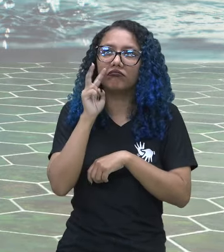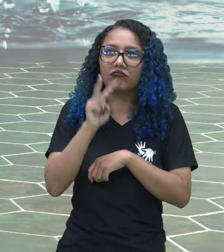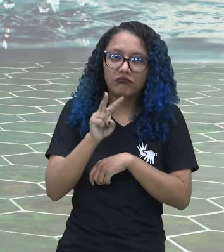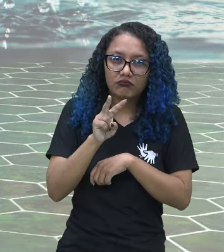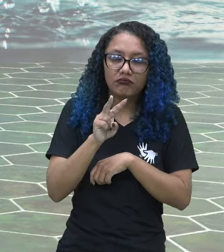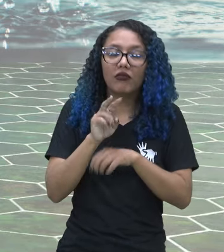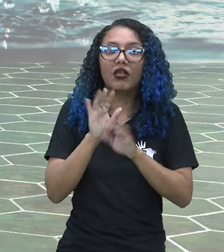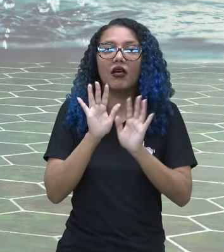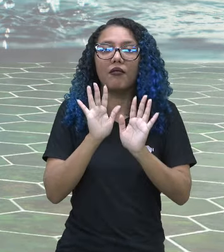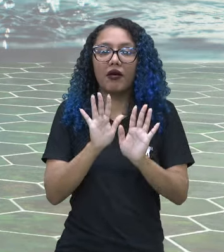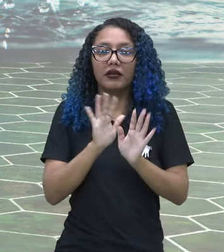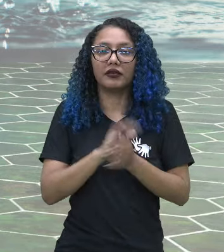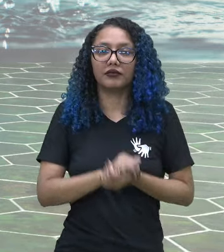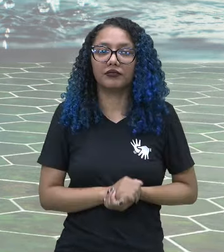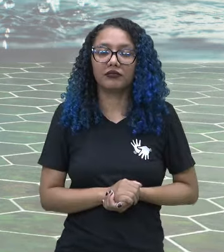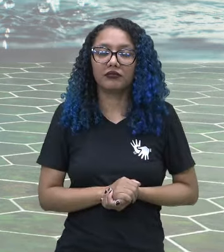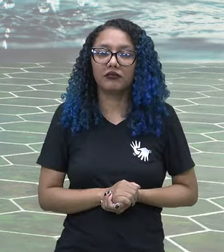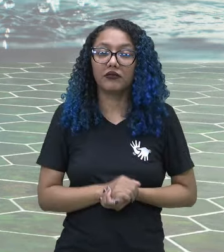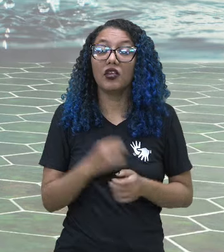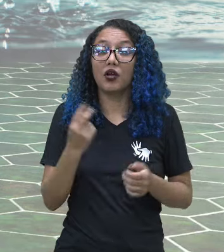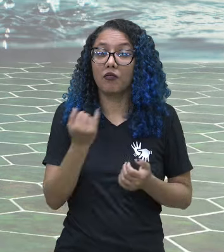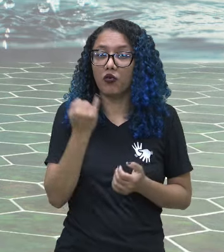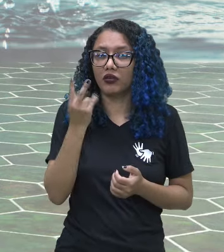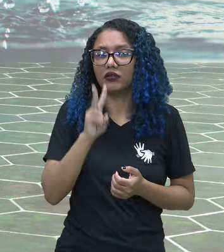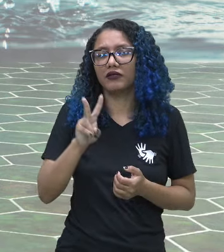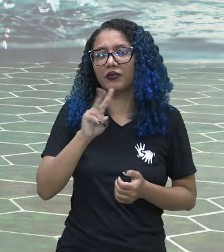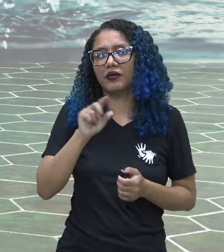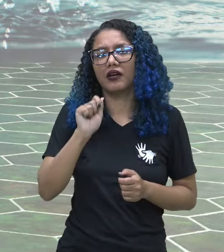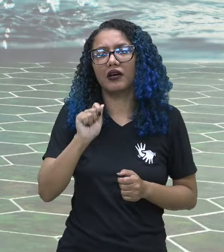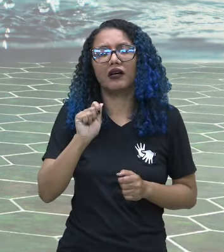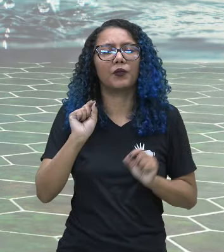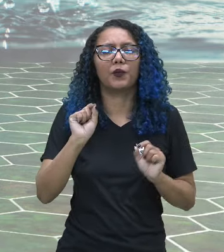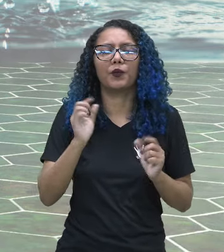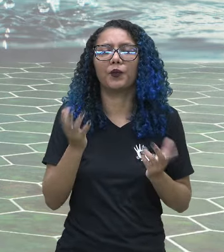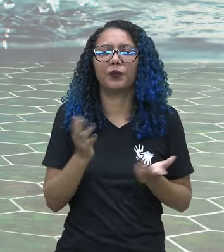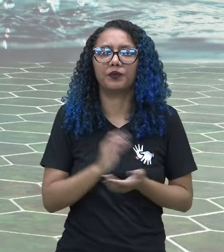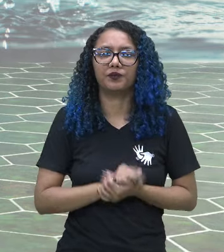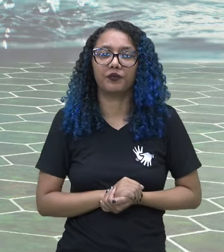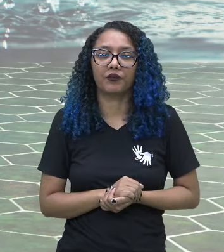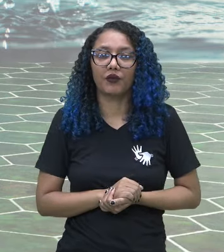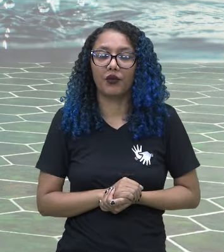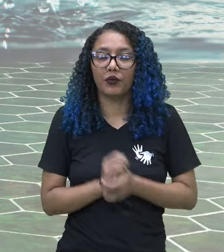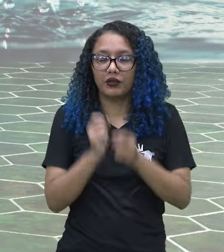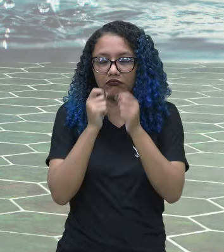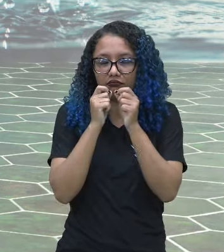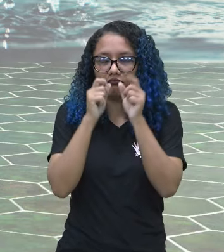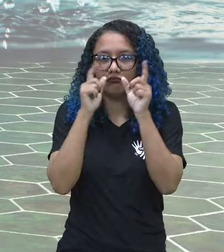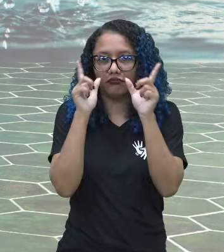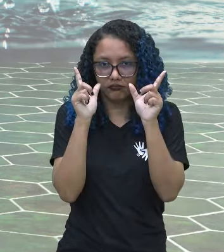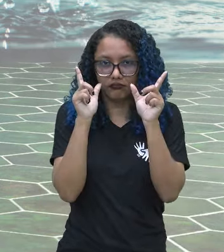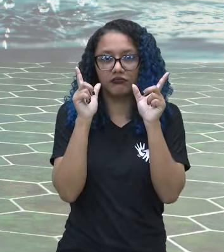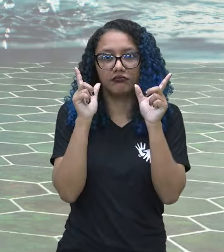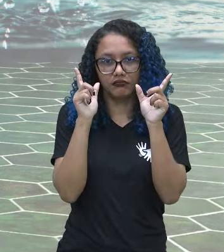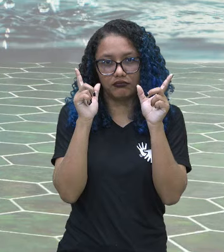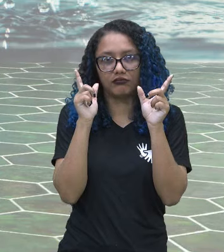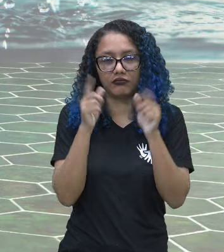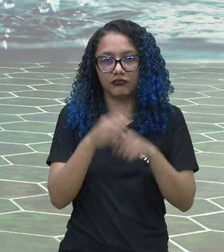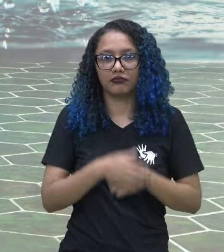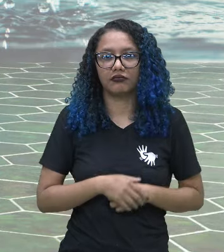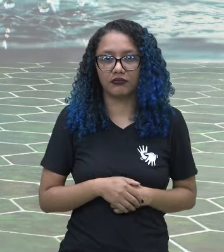estado normal da importância da vitamina A é quando você abre esses olhos, a nossa visão passa um tempo para